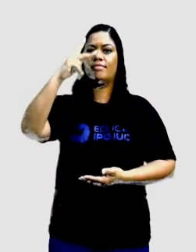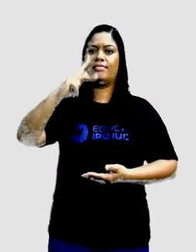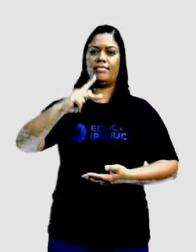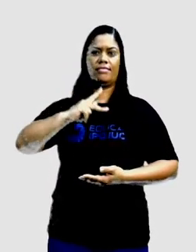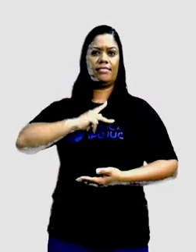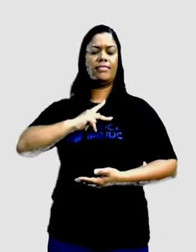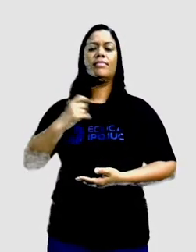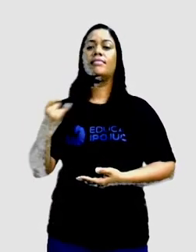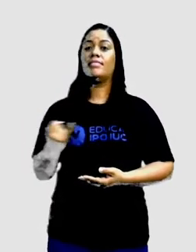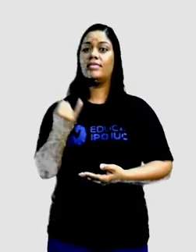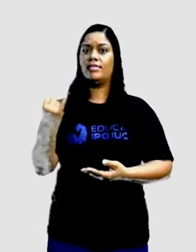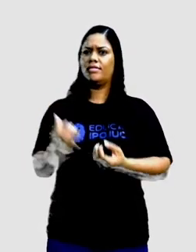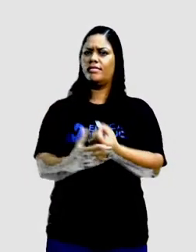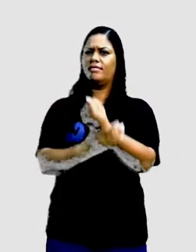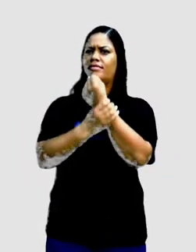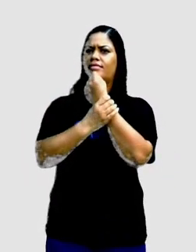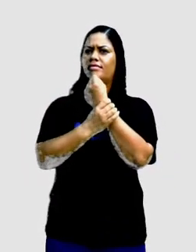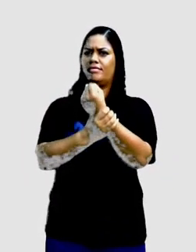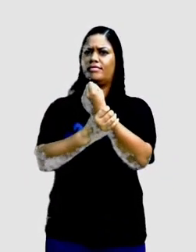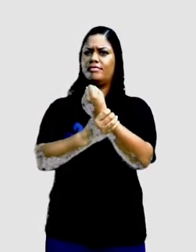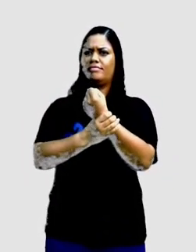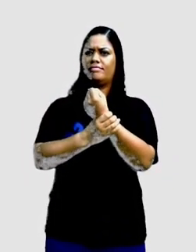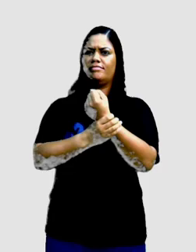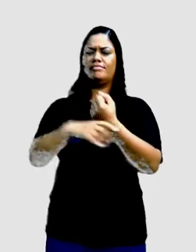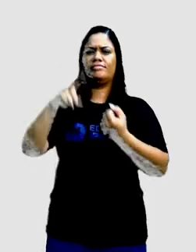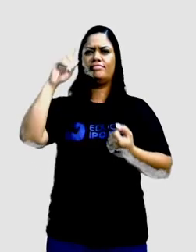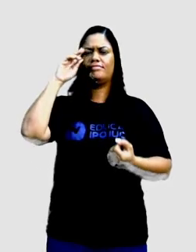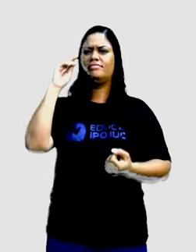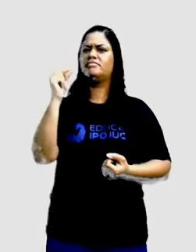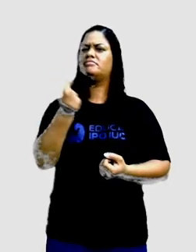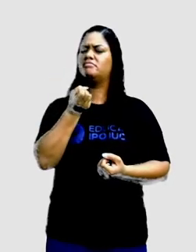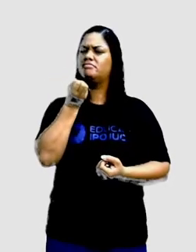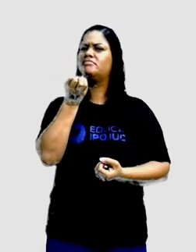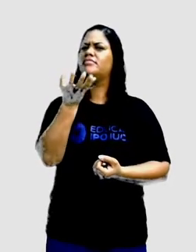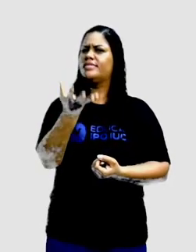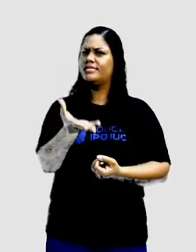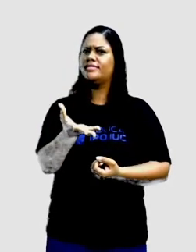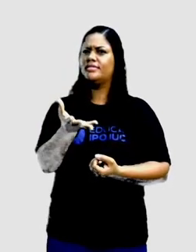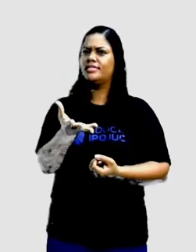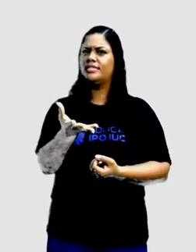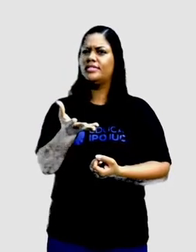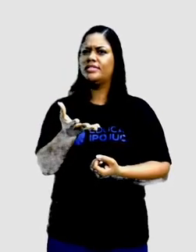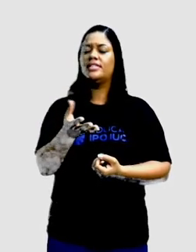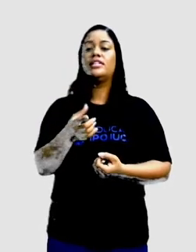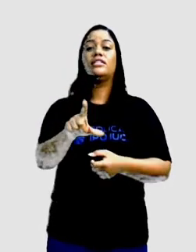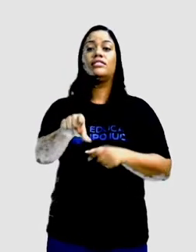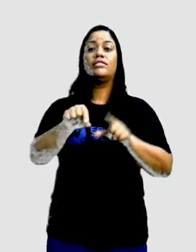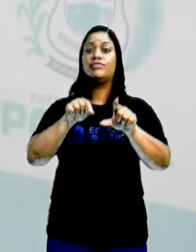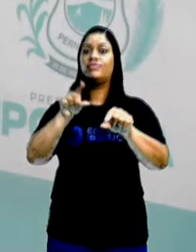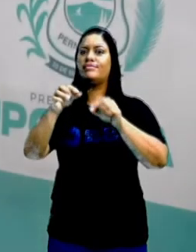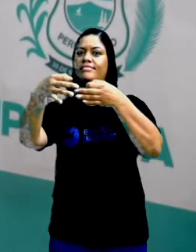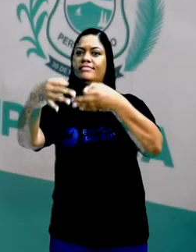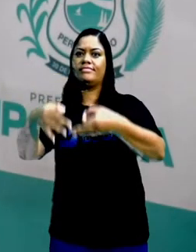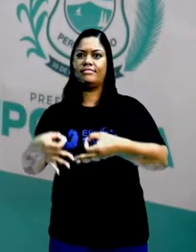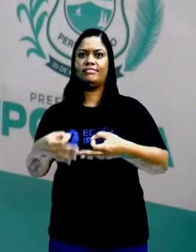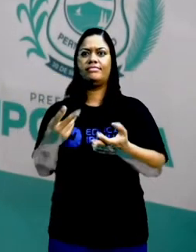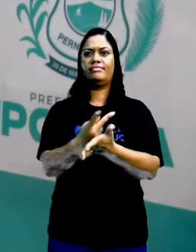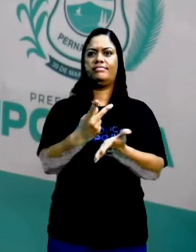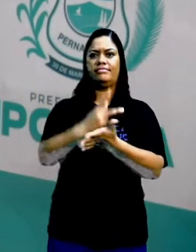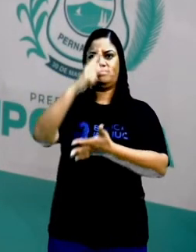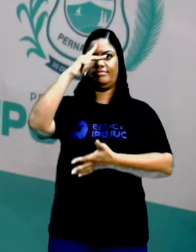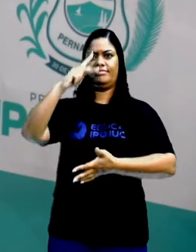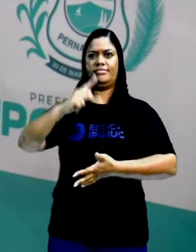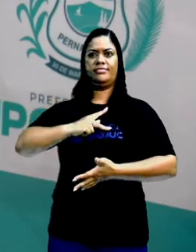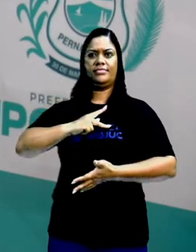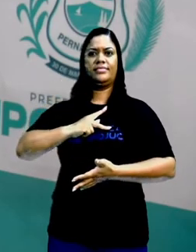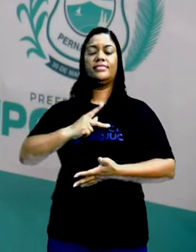que é importante você defender Tais ideias estas ideias e não aquelas tá então você